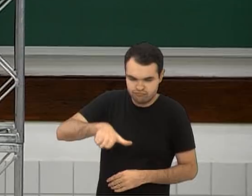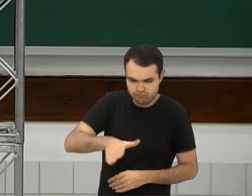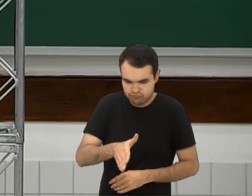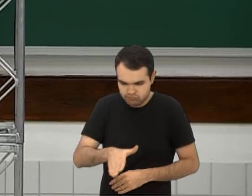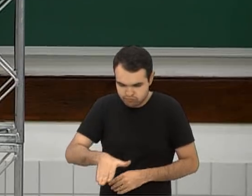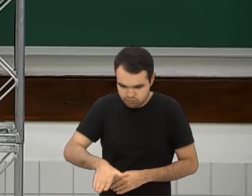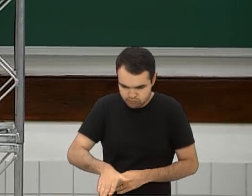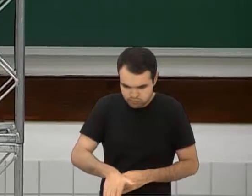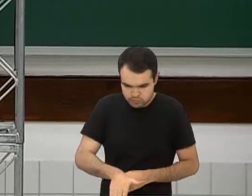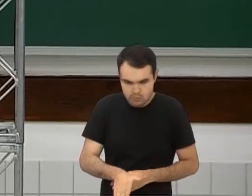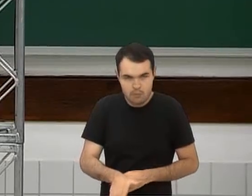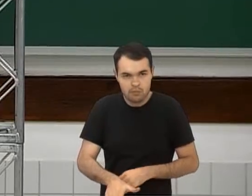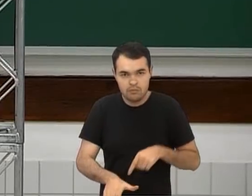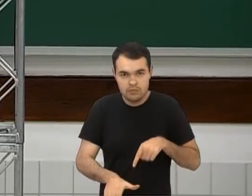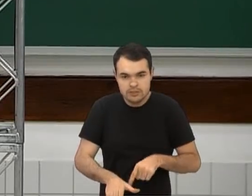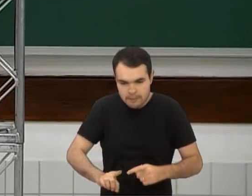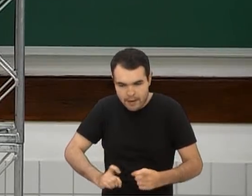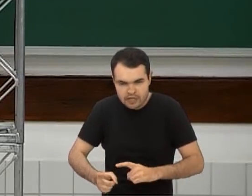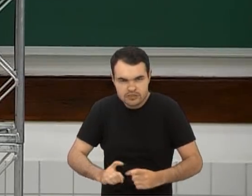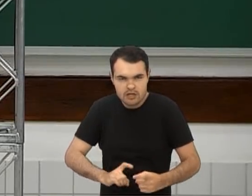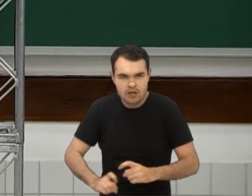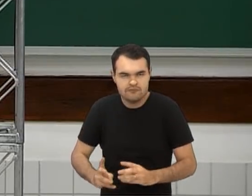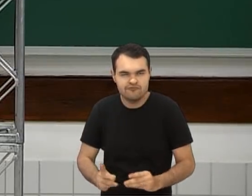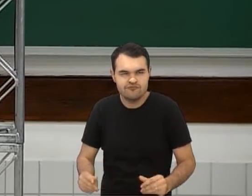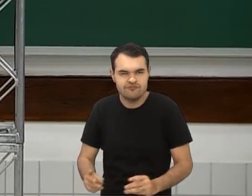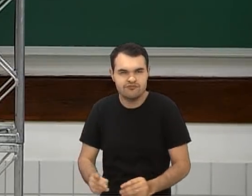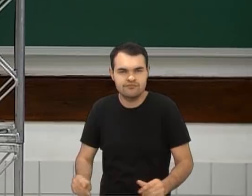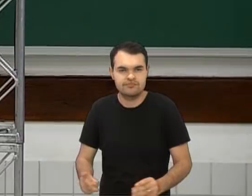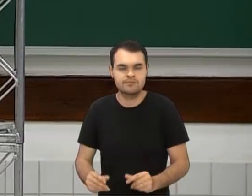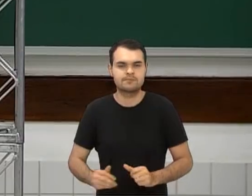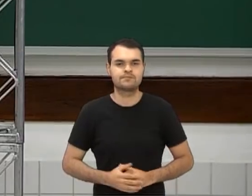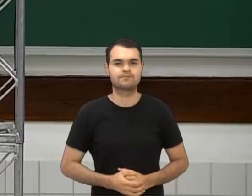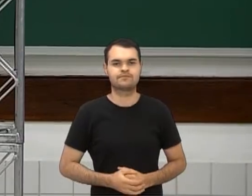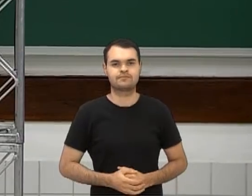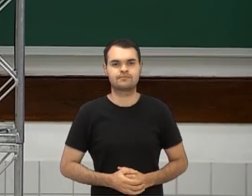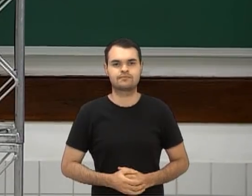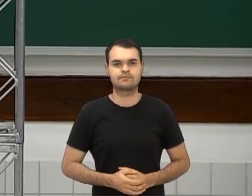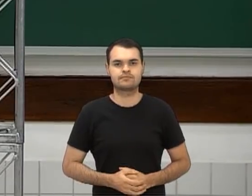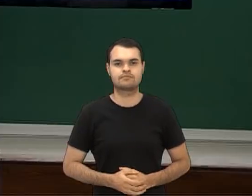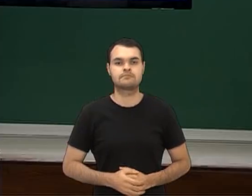por bactérias. Então, são seres